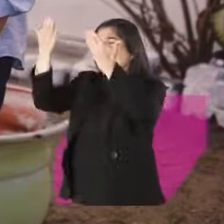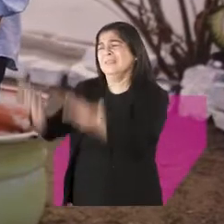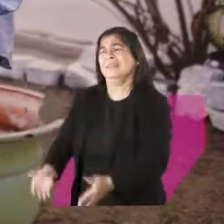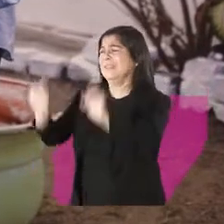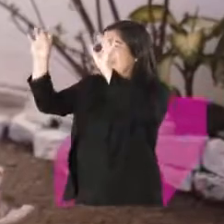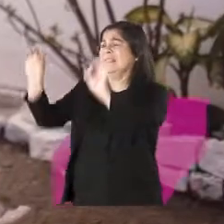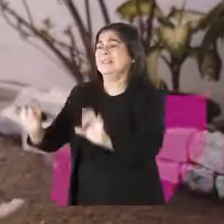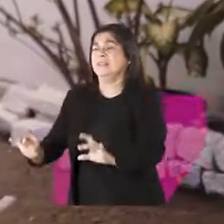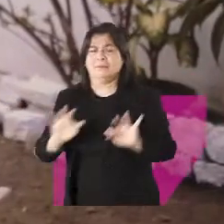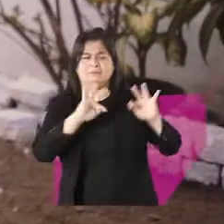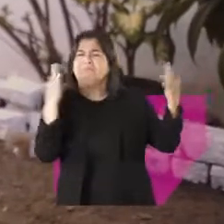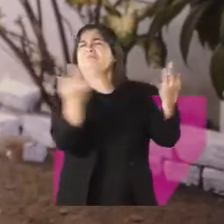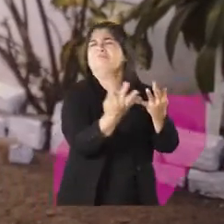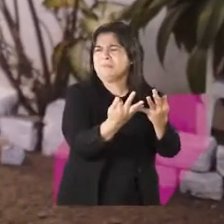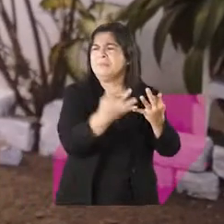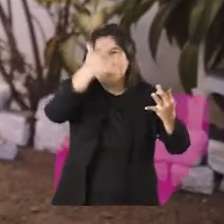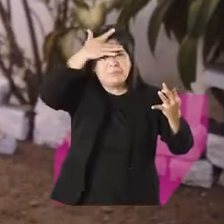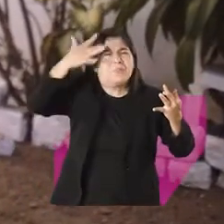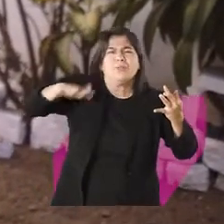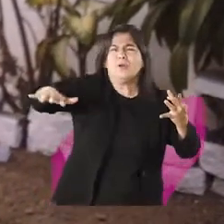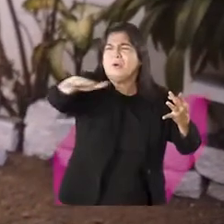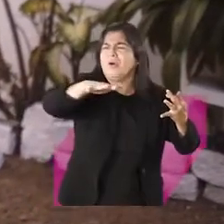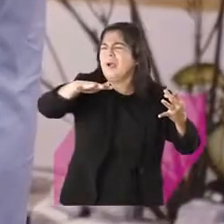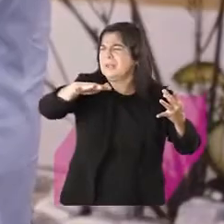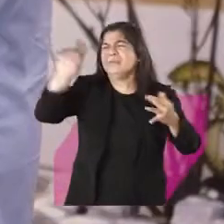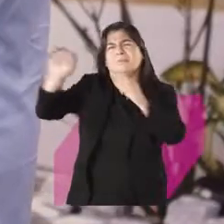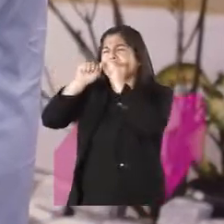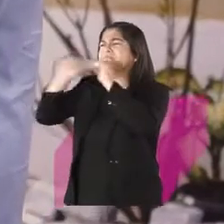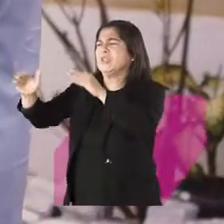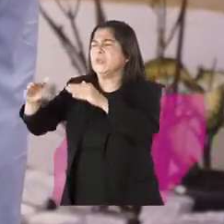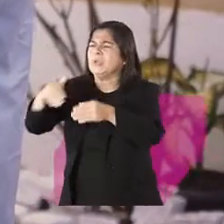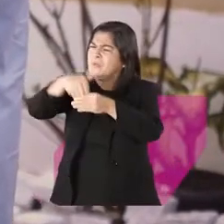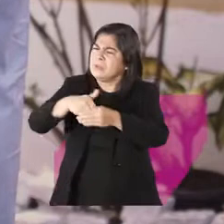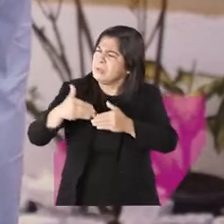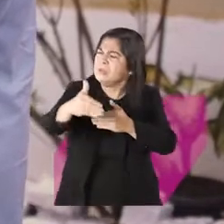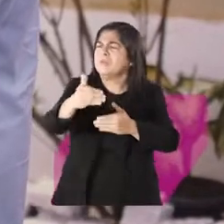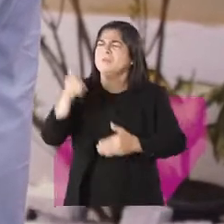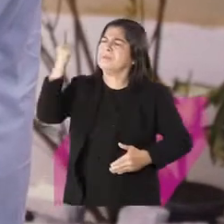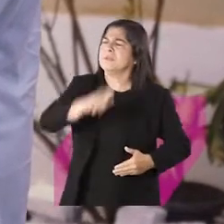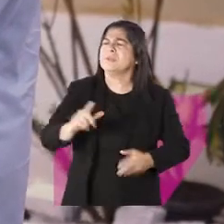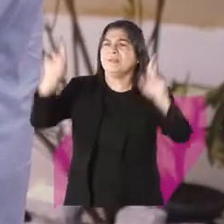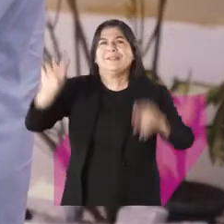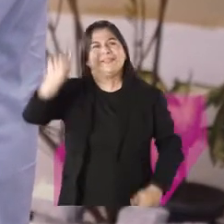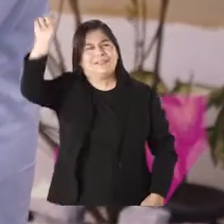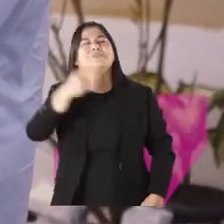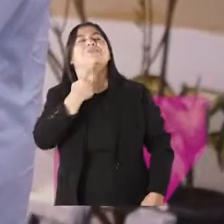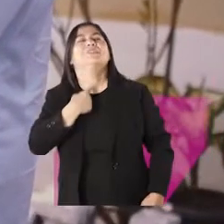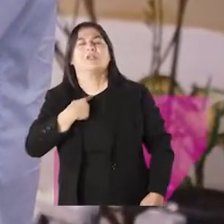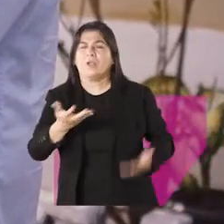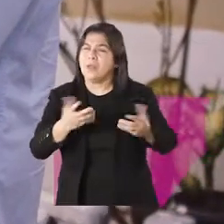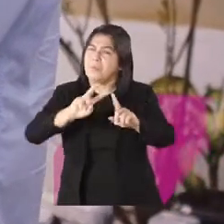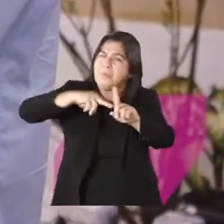são demais! Toda a minha família e as pessoas que estão em nossa volta. Deus lhe abençoe Amém. Nessa campanha e lhe dê vitória. Se Deus quiser.